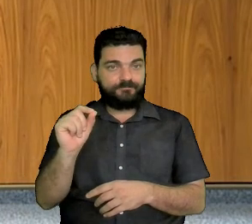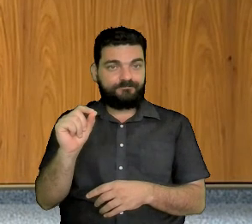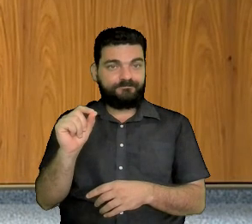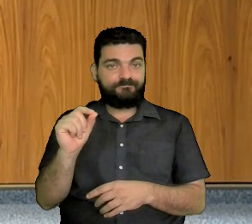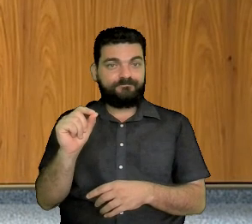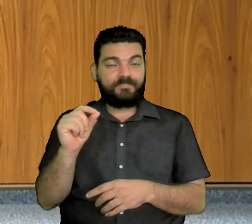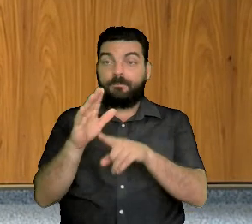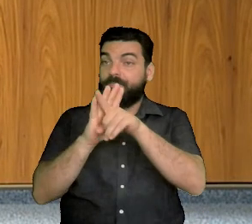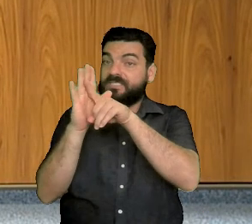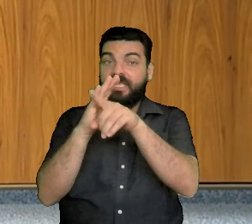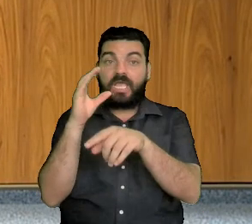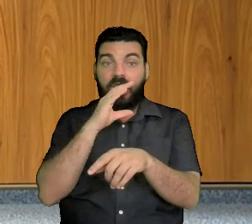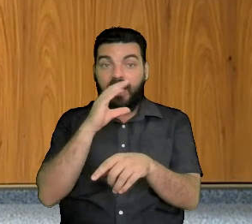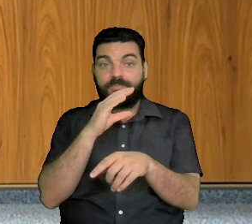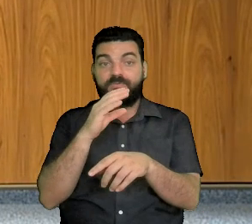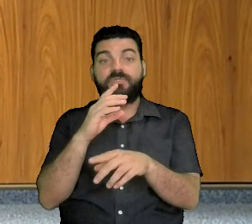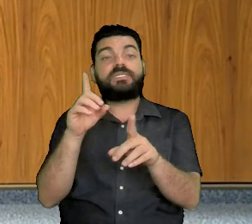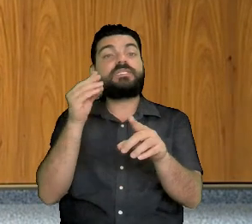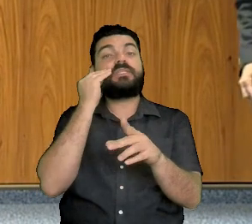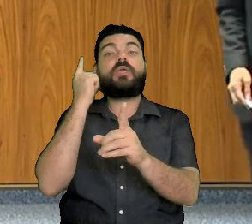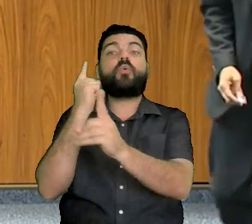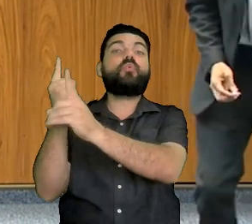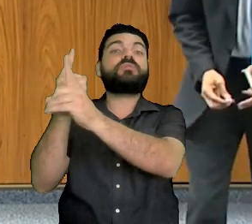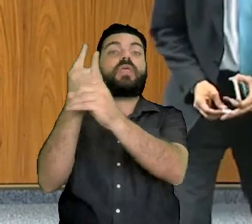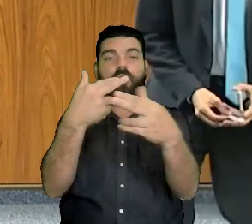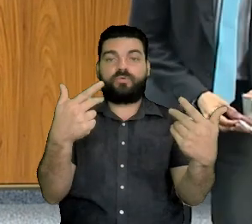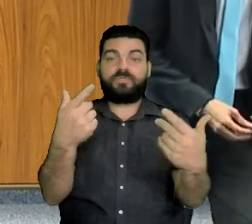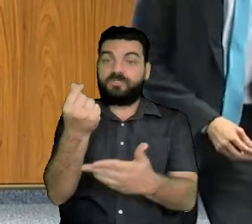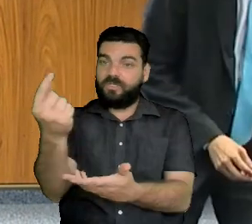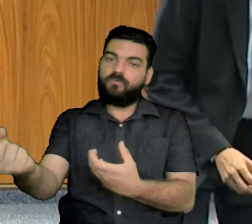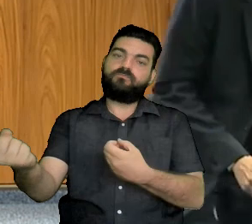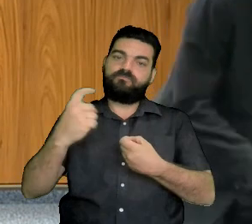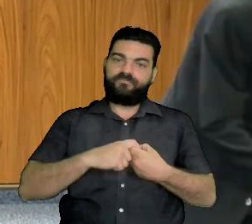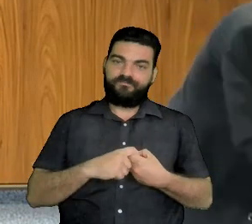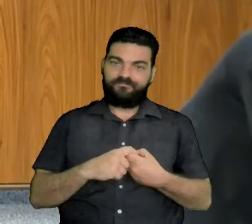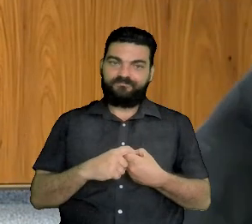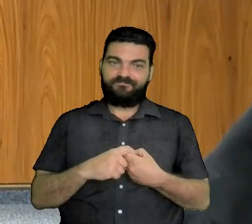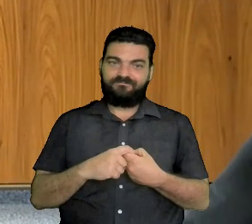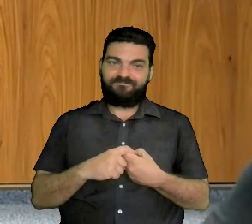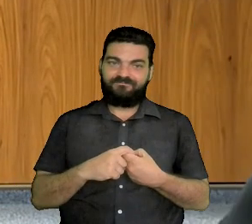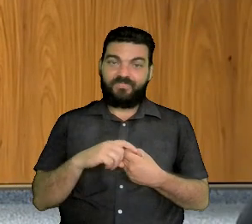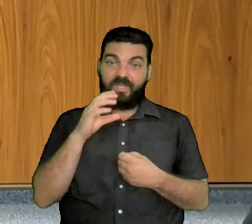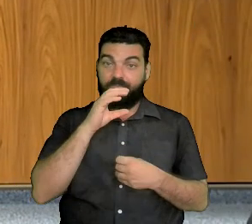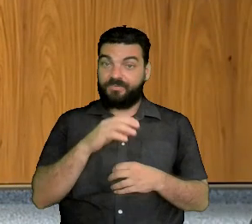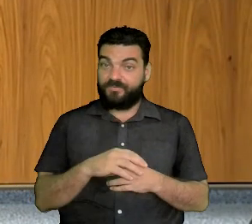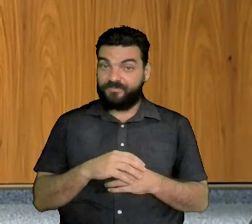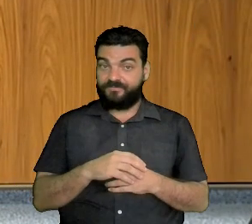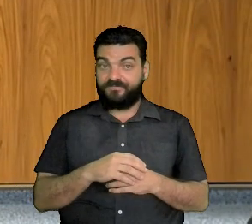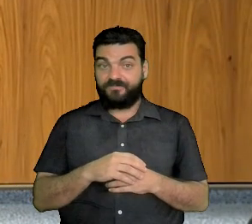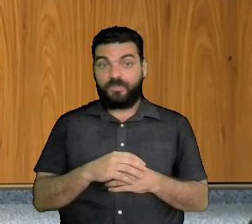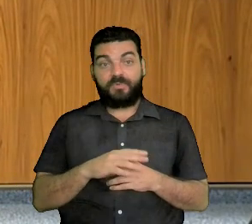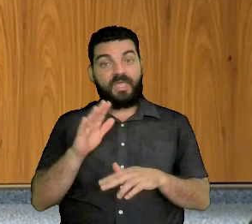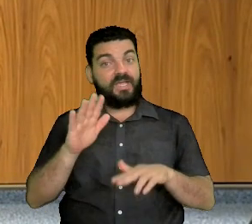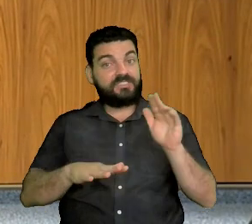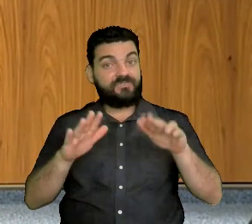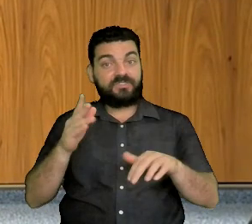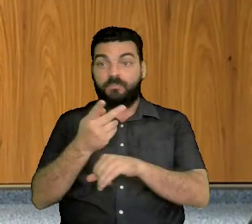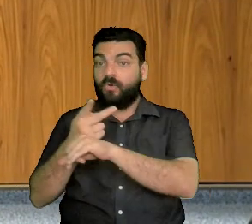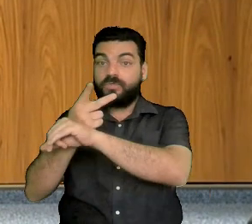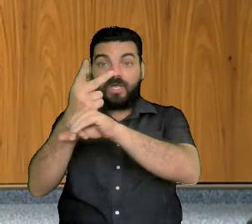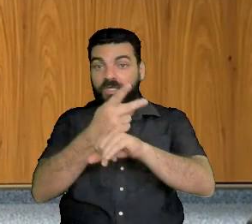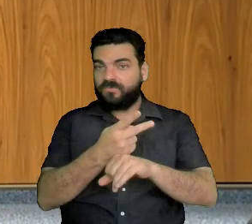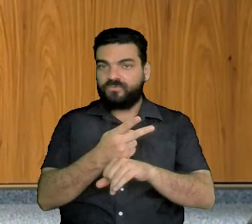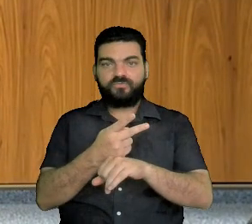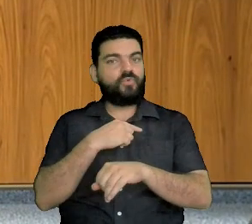levantar um adiantamento de recuperação de ativos que, muitas vezes, não se consegue com uma ação